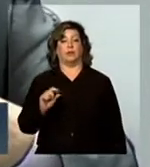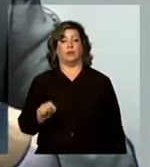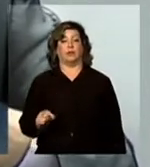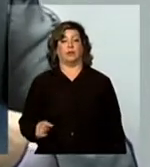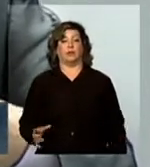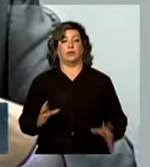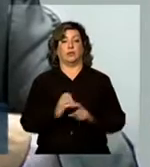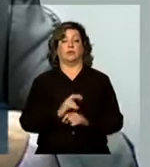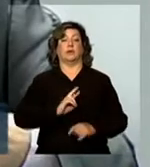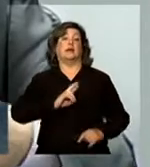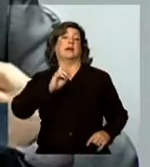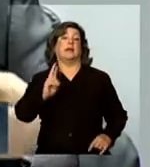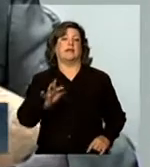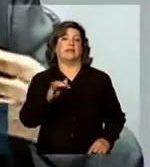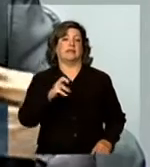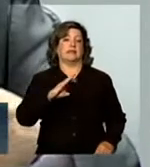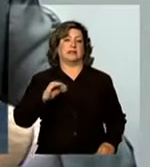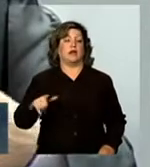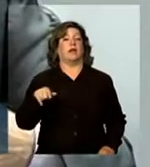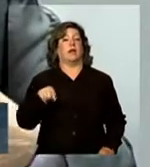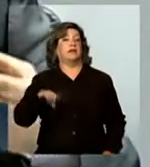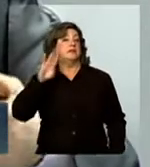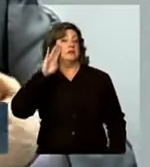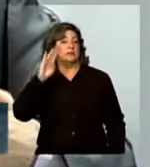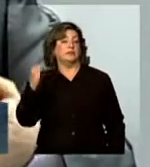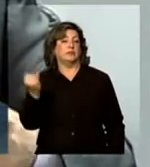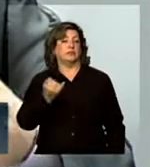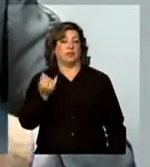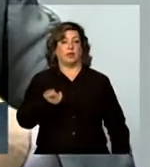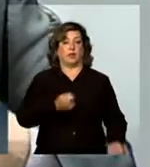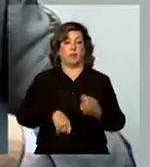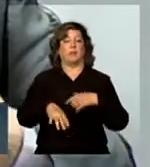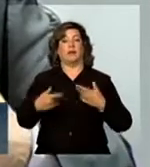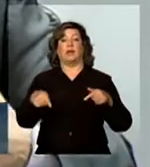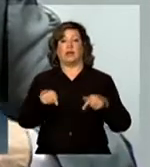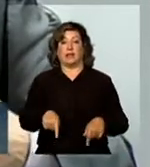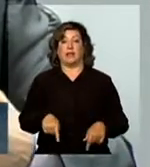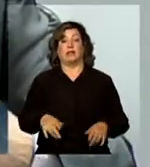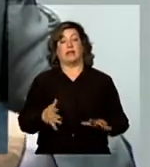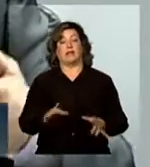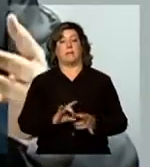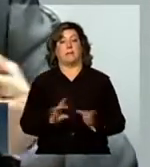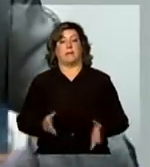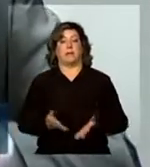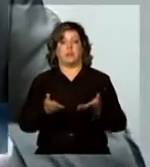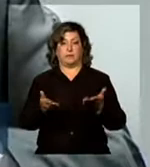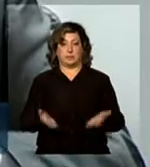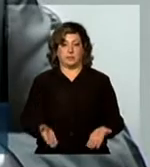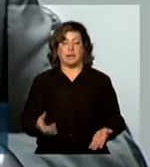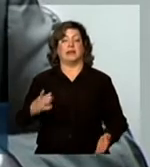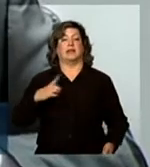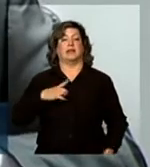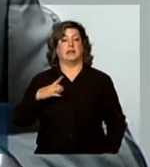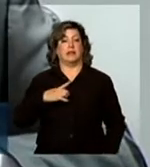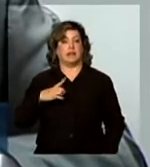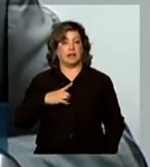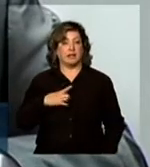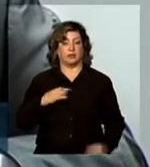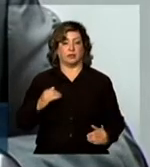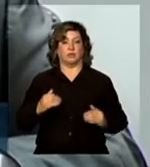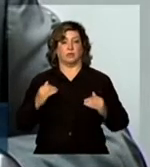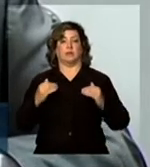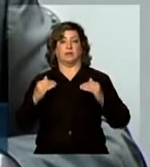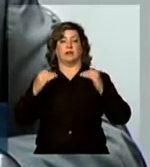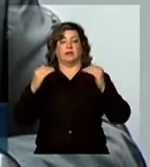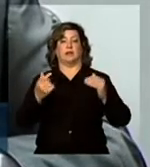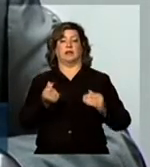O resultado fiscal é um dos fundamentos da economia, então ele deve permitir que haja um crescimento